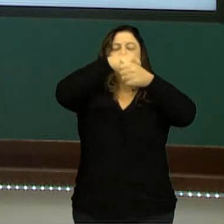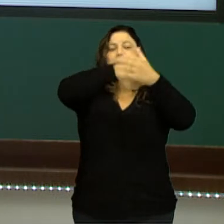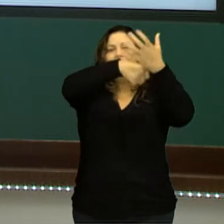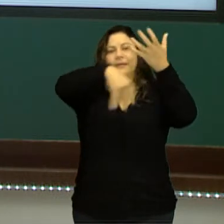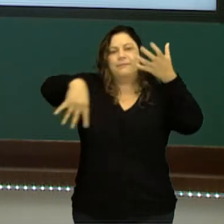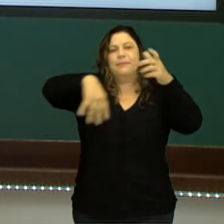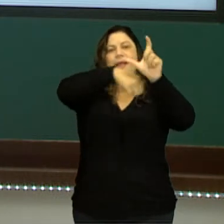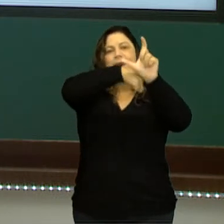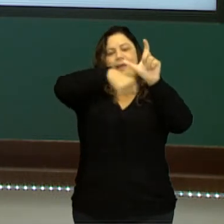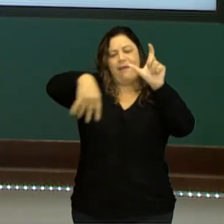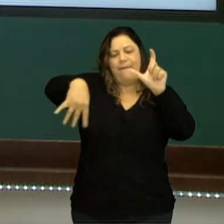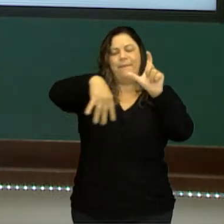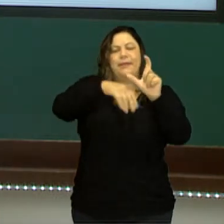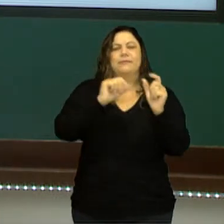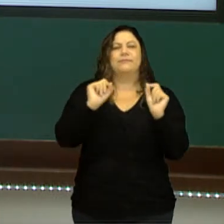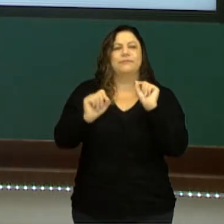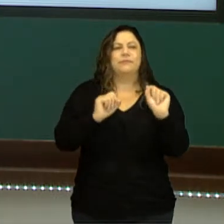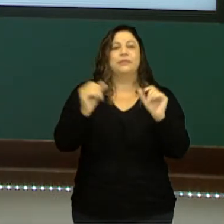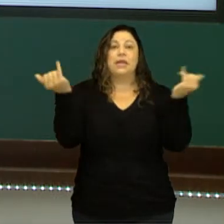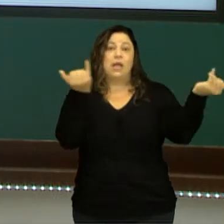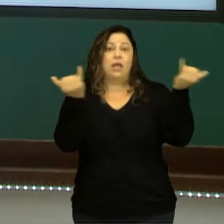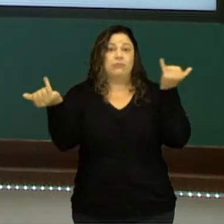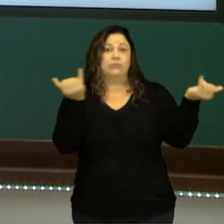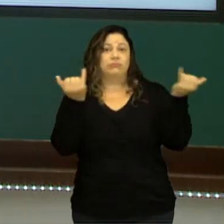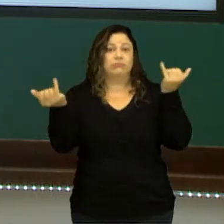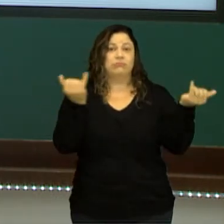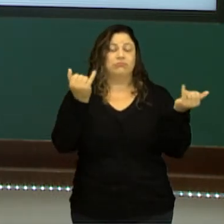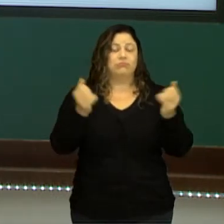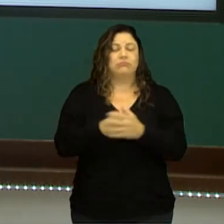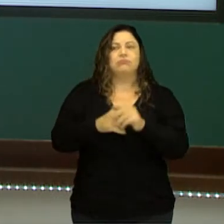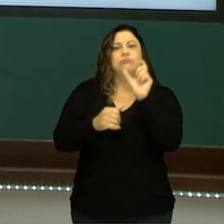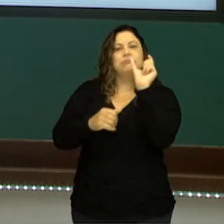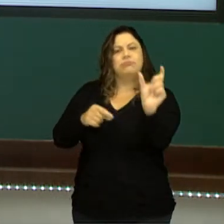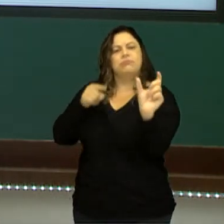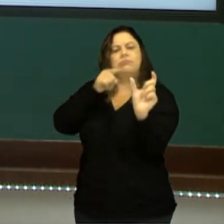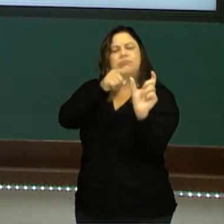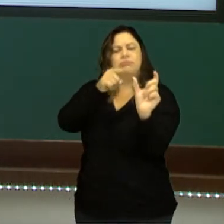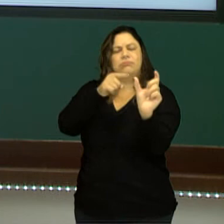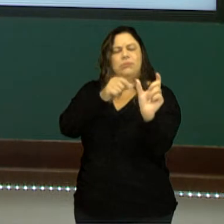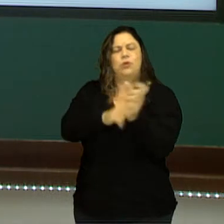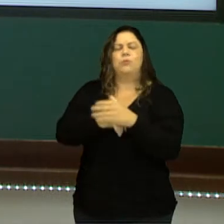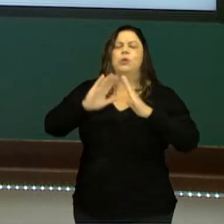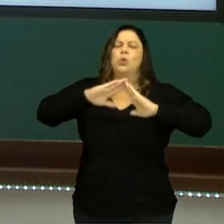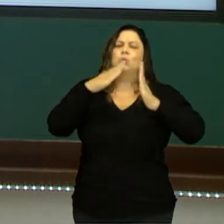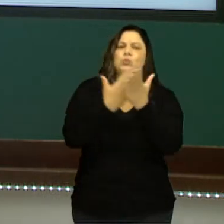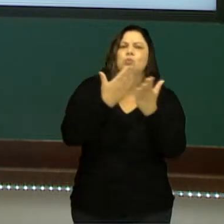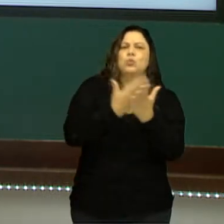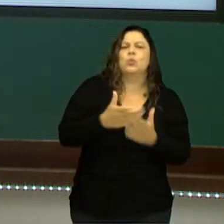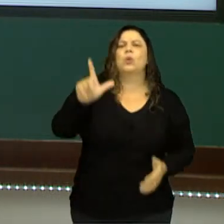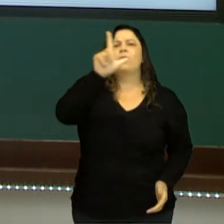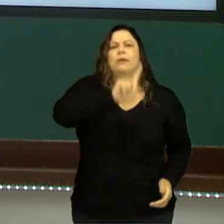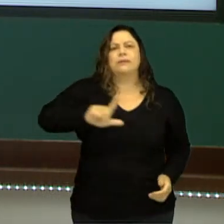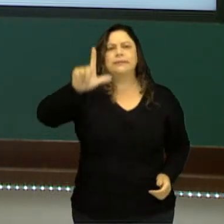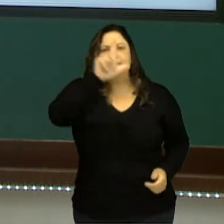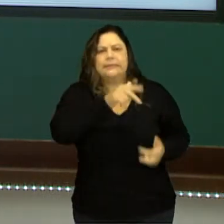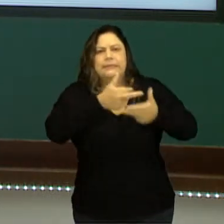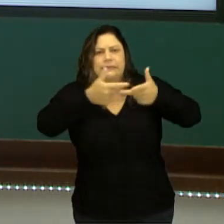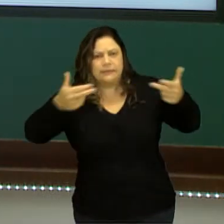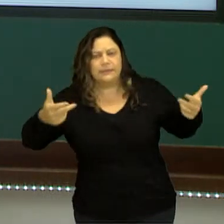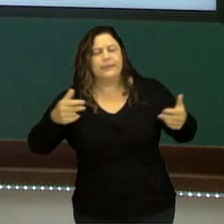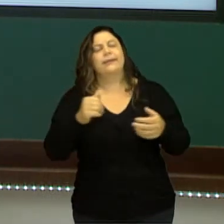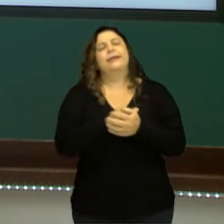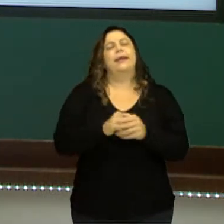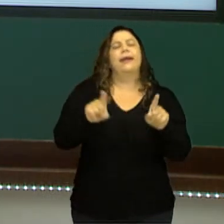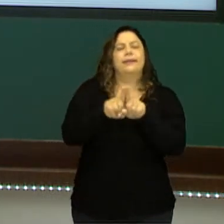e trazer essas informações. Ah, vou fazer um mapa mental sobre escolas literárias, né? De novo, então você traz ali